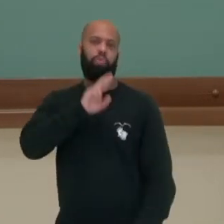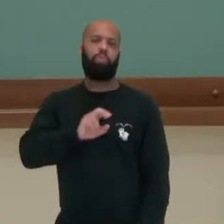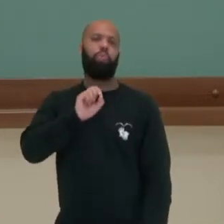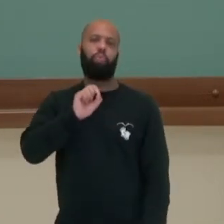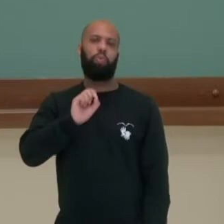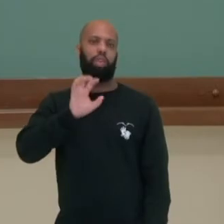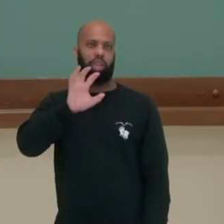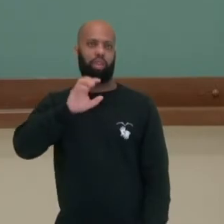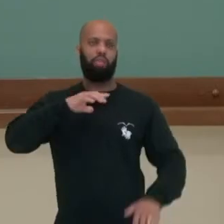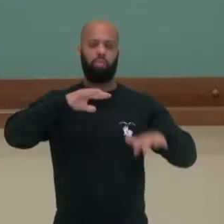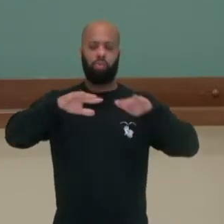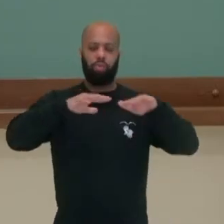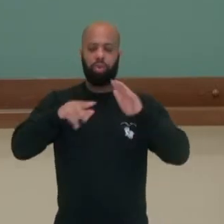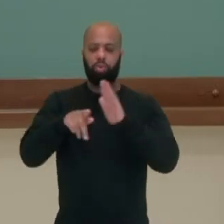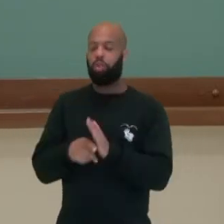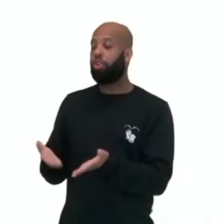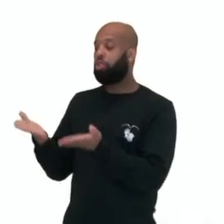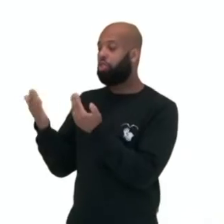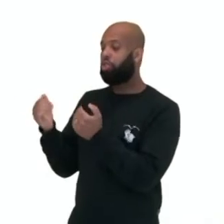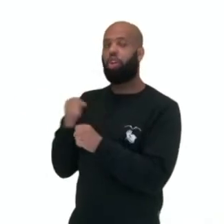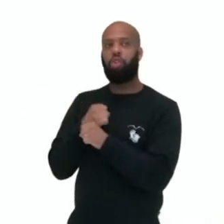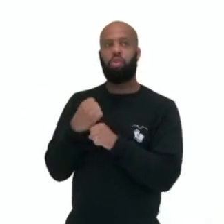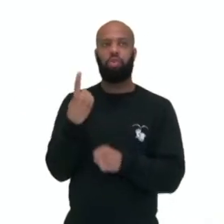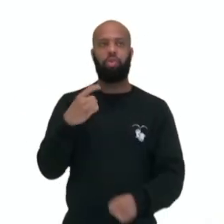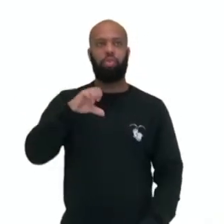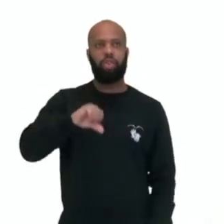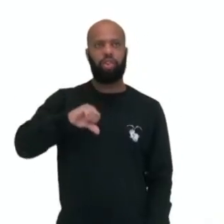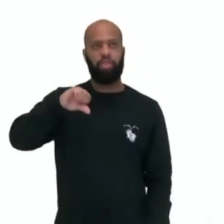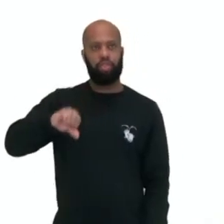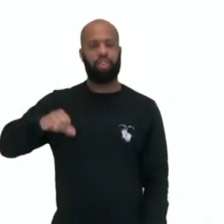isso? Foi um movimento de jovens no ano de